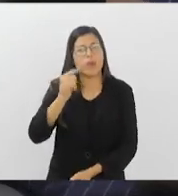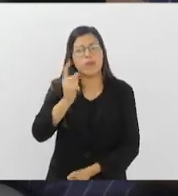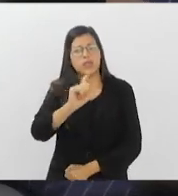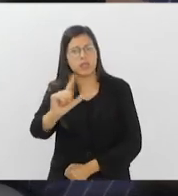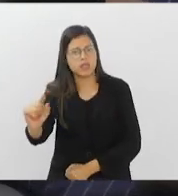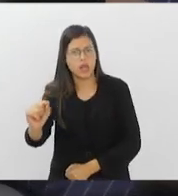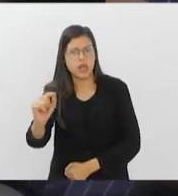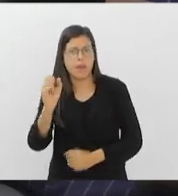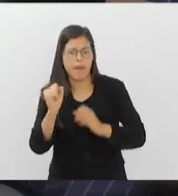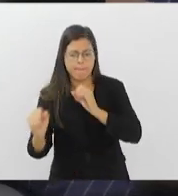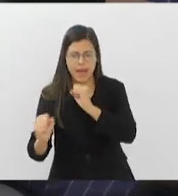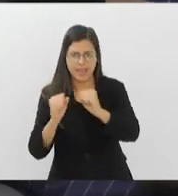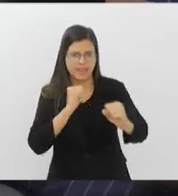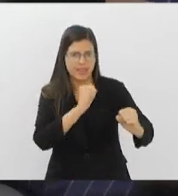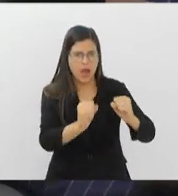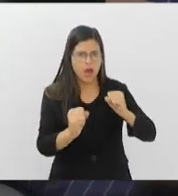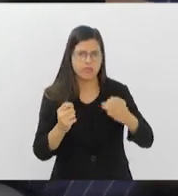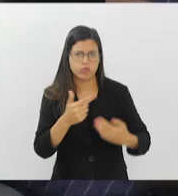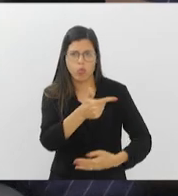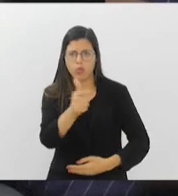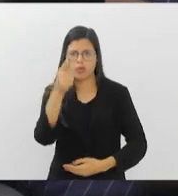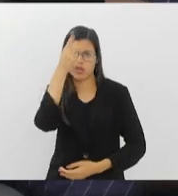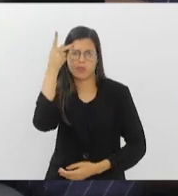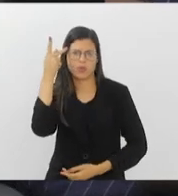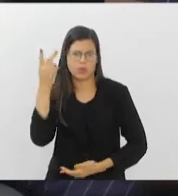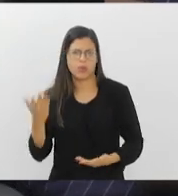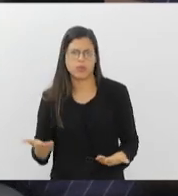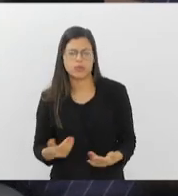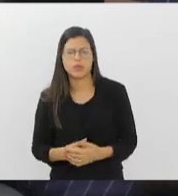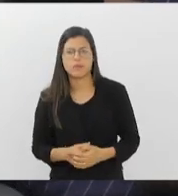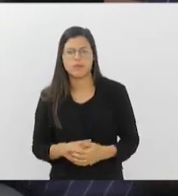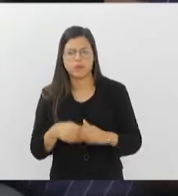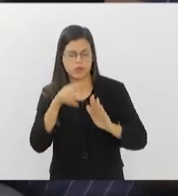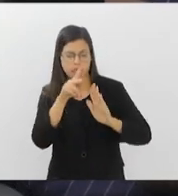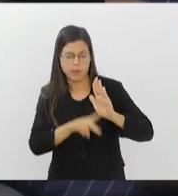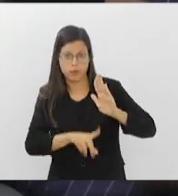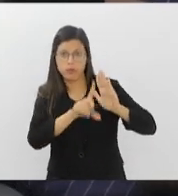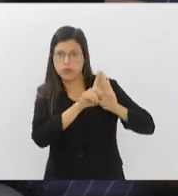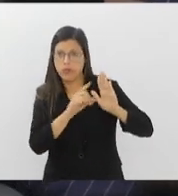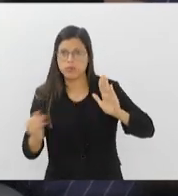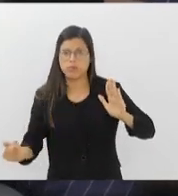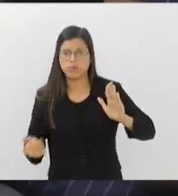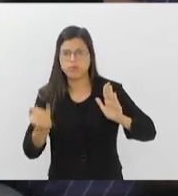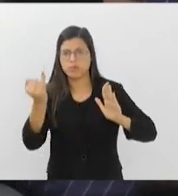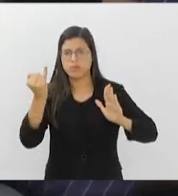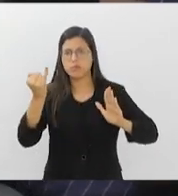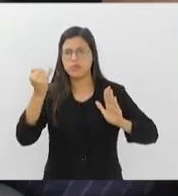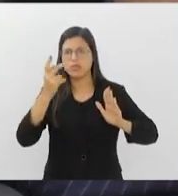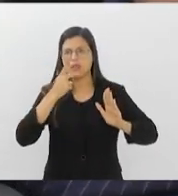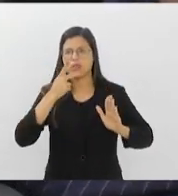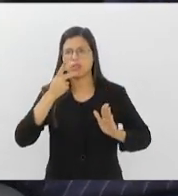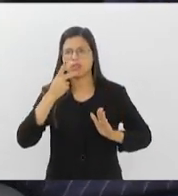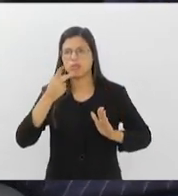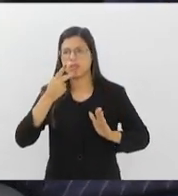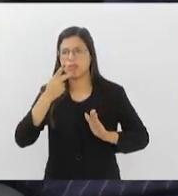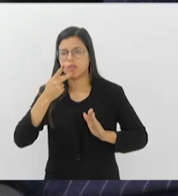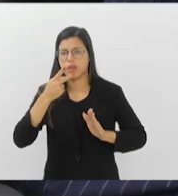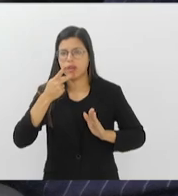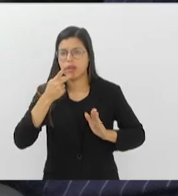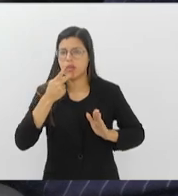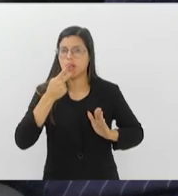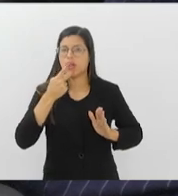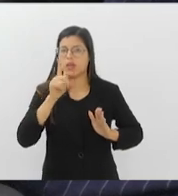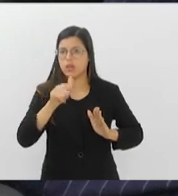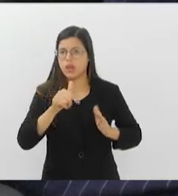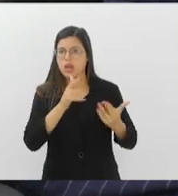continuar fazendo o mal. Então, esse projeto é um projeto muito importante quando a gente fala de que cabe ao